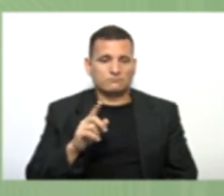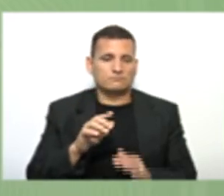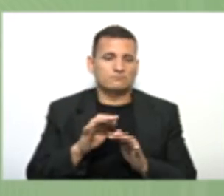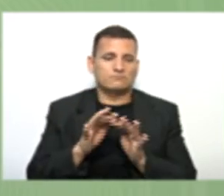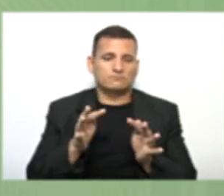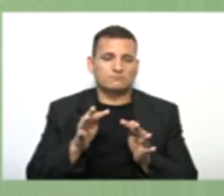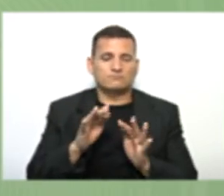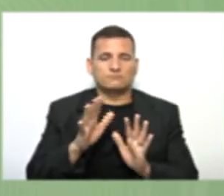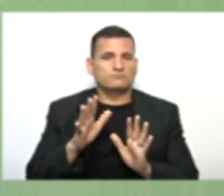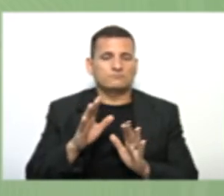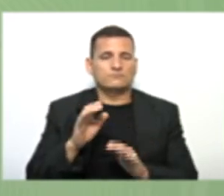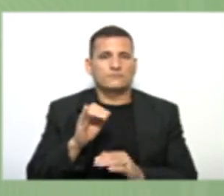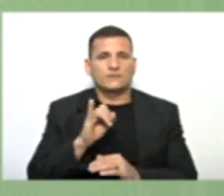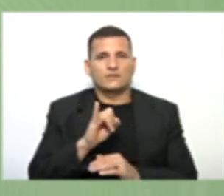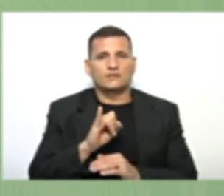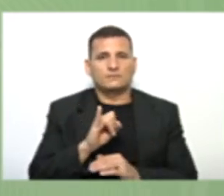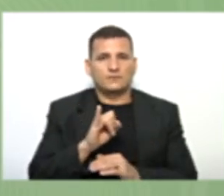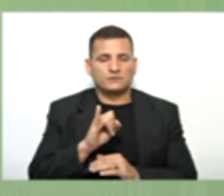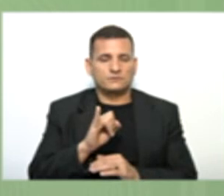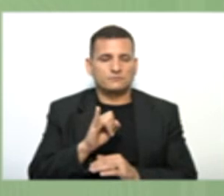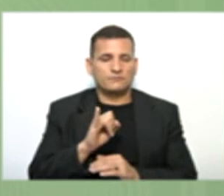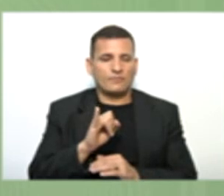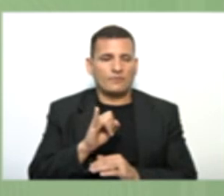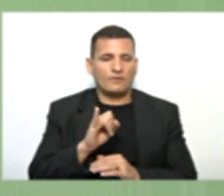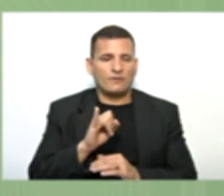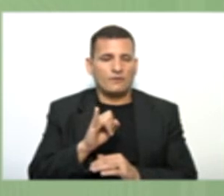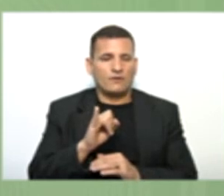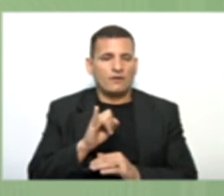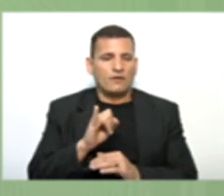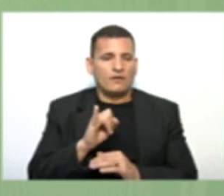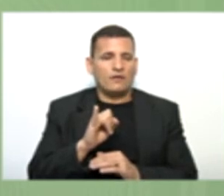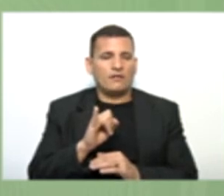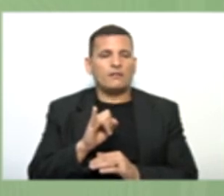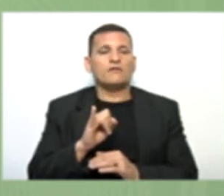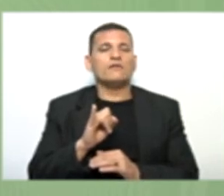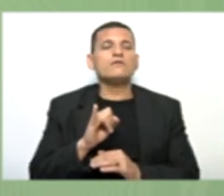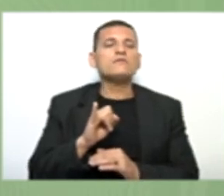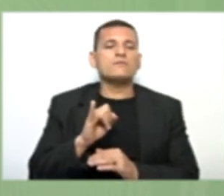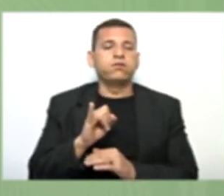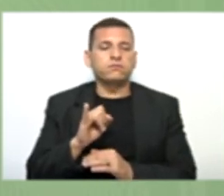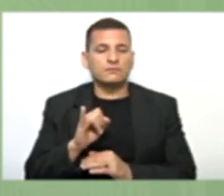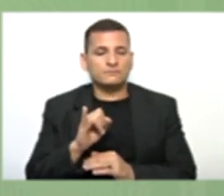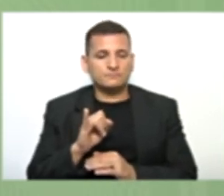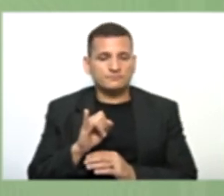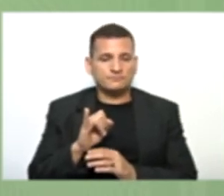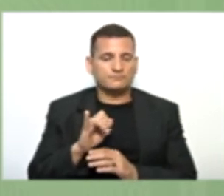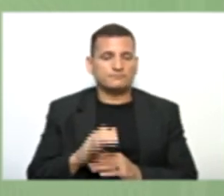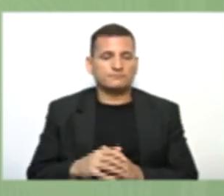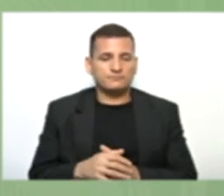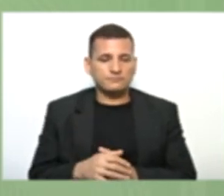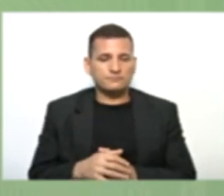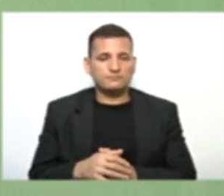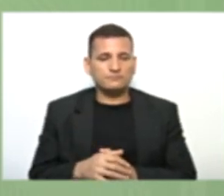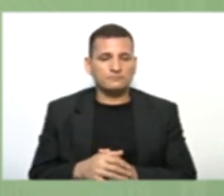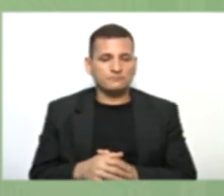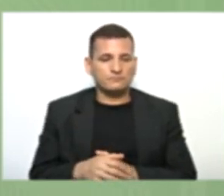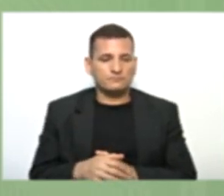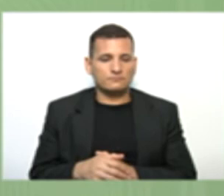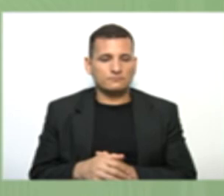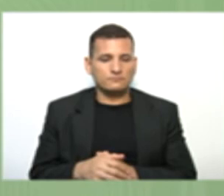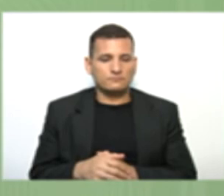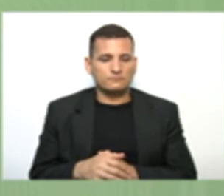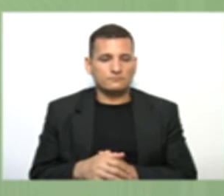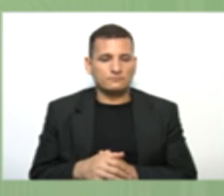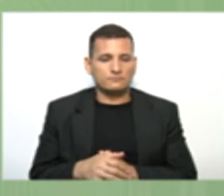para ímpares. Ímpares é a minha lista, tá vendo? Ó? Ponto append, ou seja, ímpares recebe